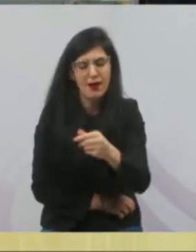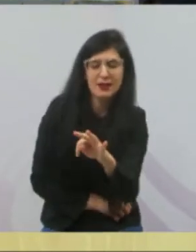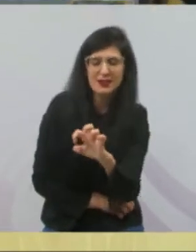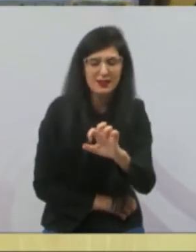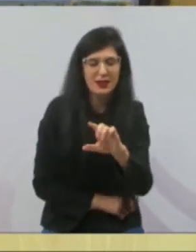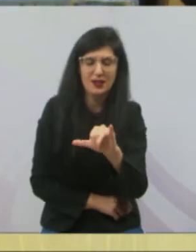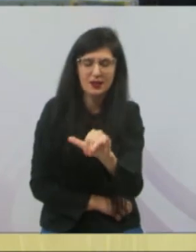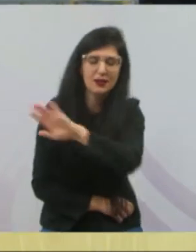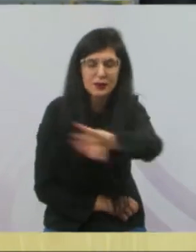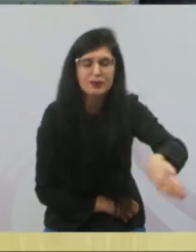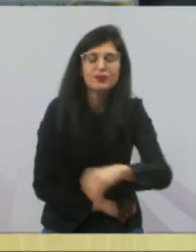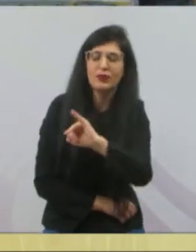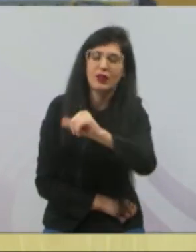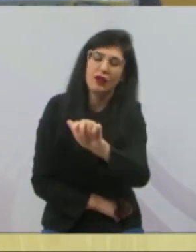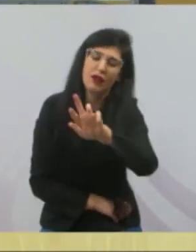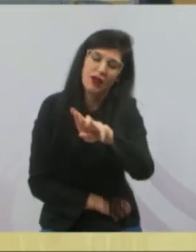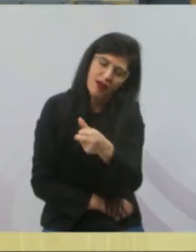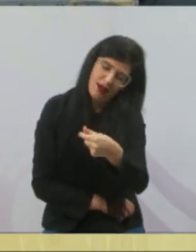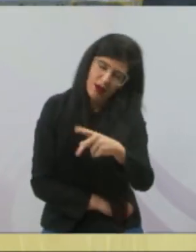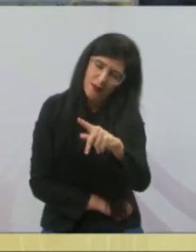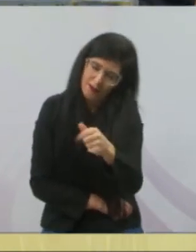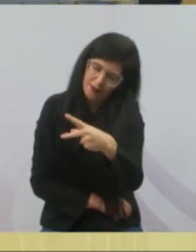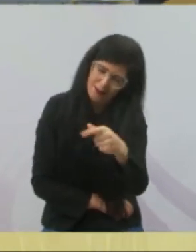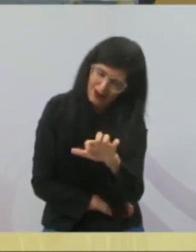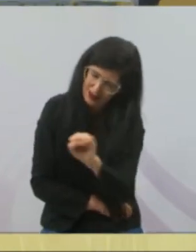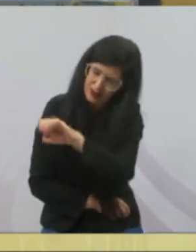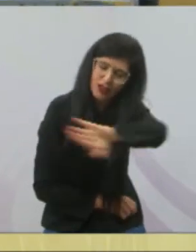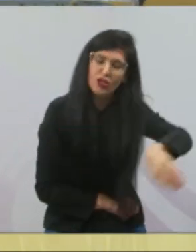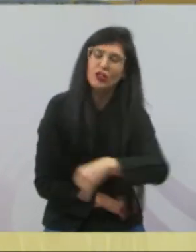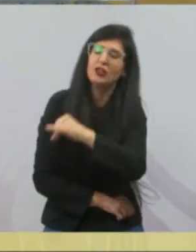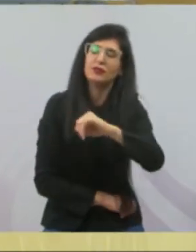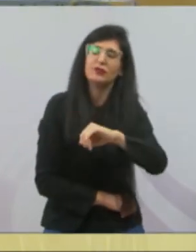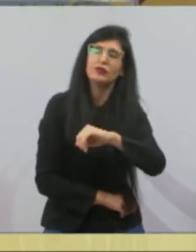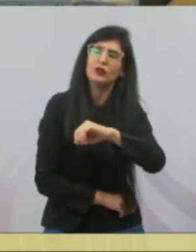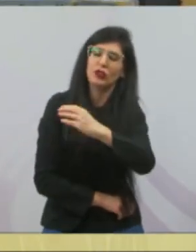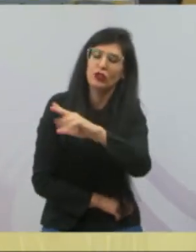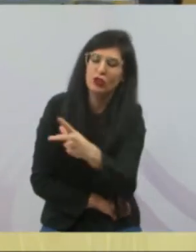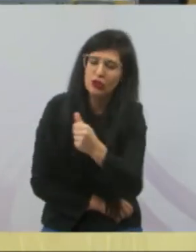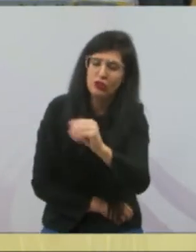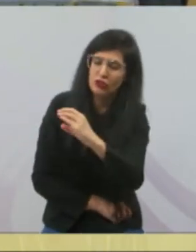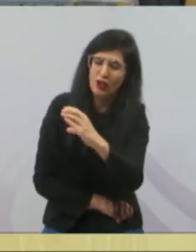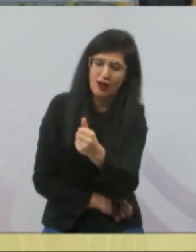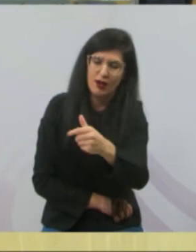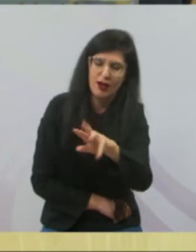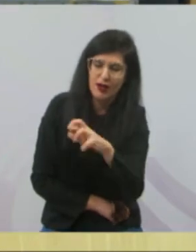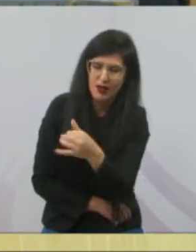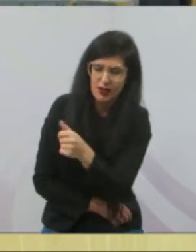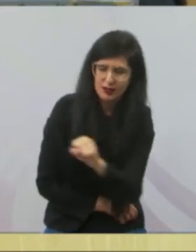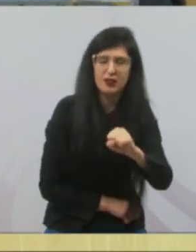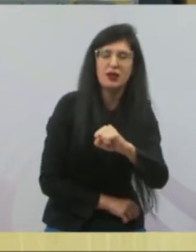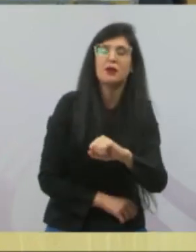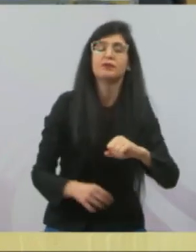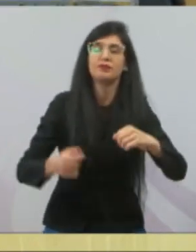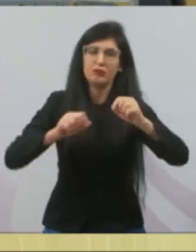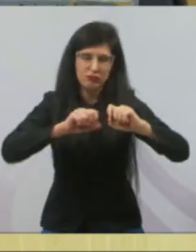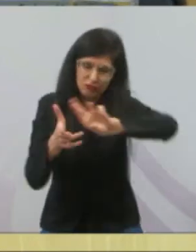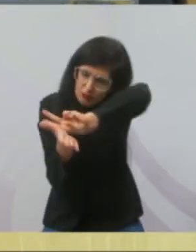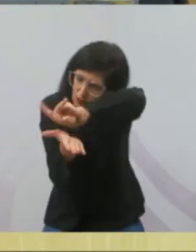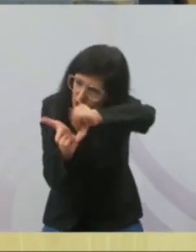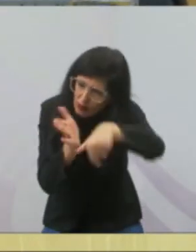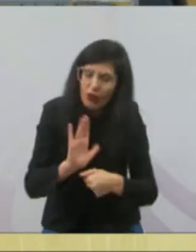verba à ASPAD através da emenda impositiva. Assim, juntamente com a equipe técnica, revimos o plano de trabalho da emenda impositiva e, conforme a